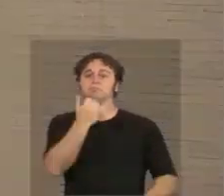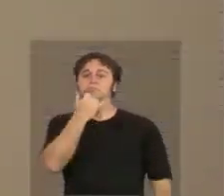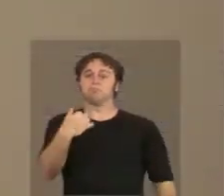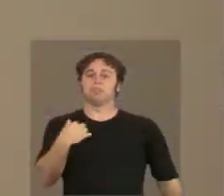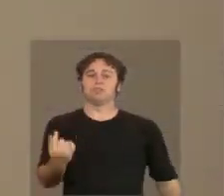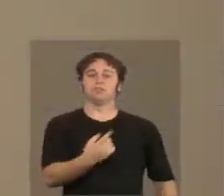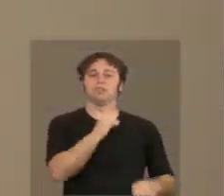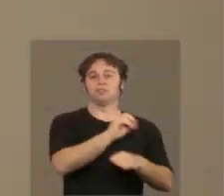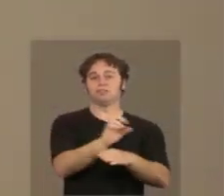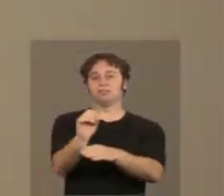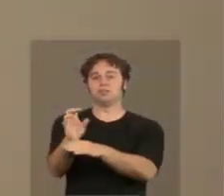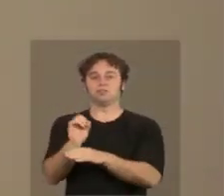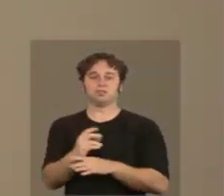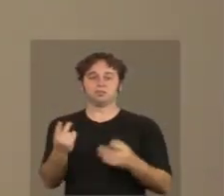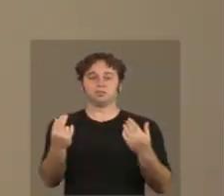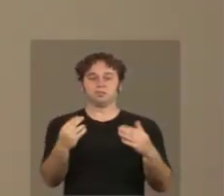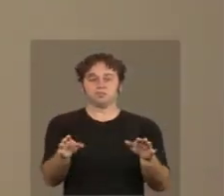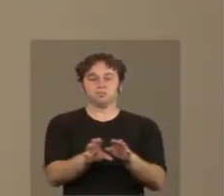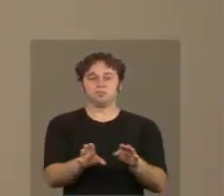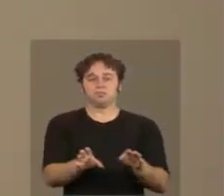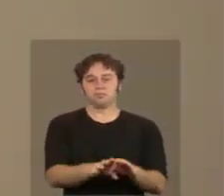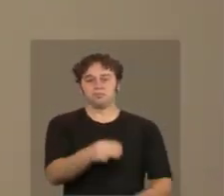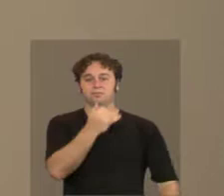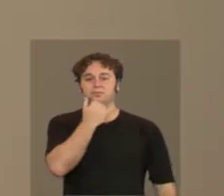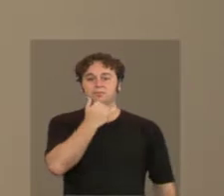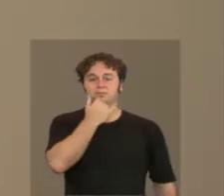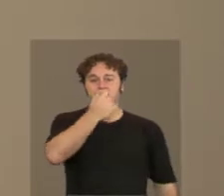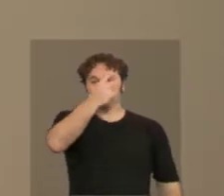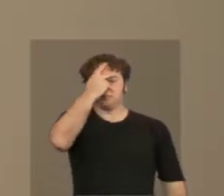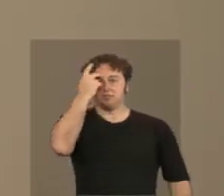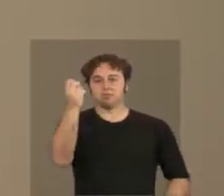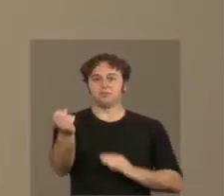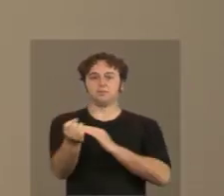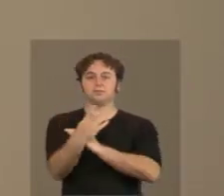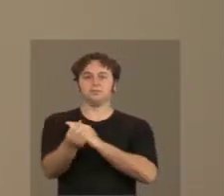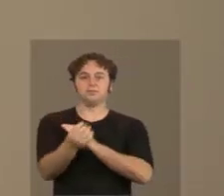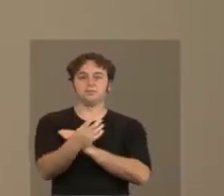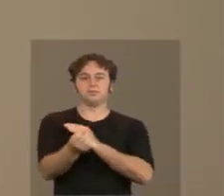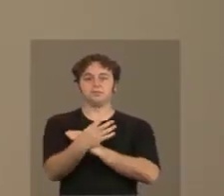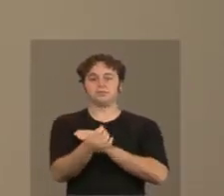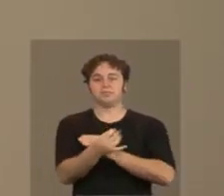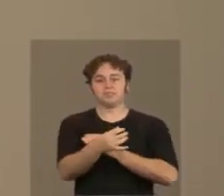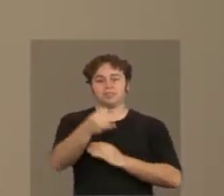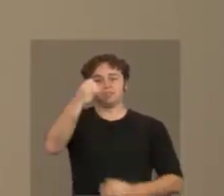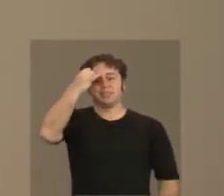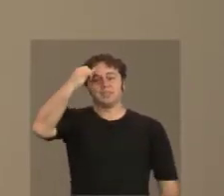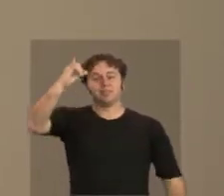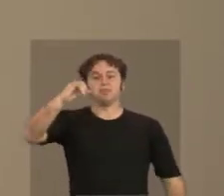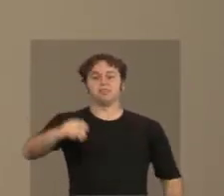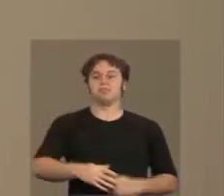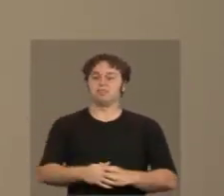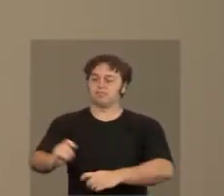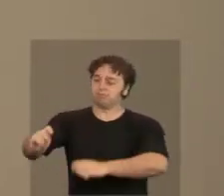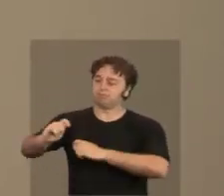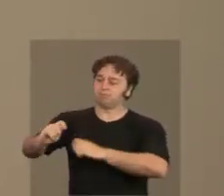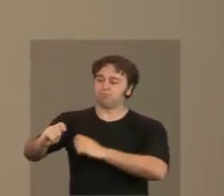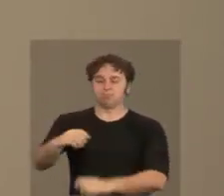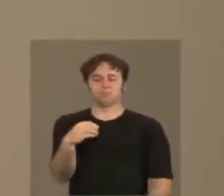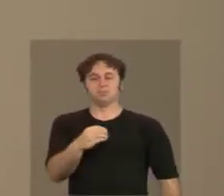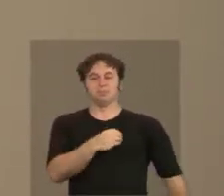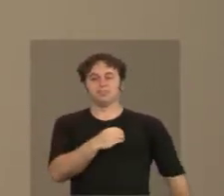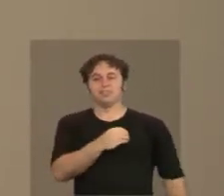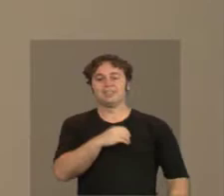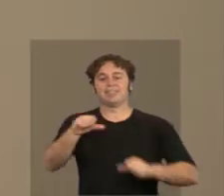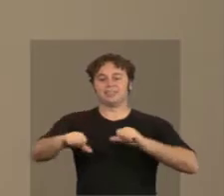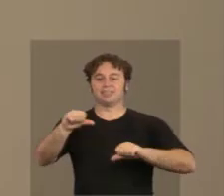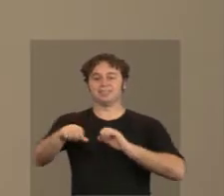dai hoje, perdoai-nos as nossas ofensas, assim como nós perdoamos a quem nos tem ofendido. E não nos deixeis cair em